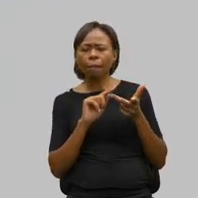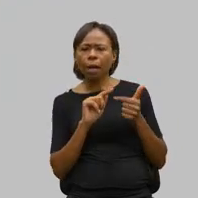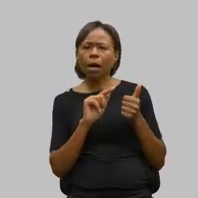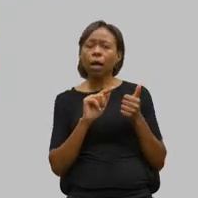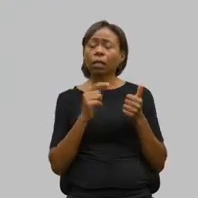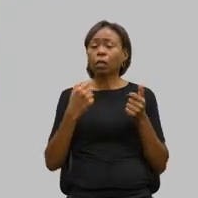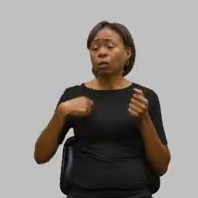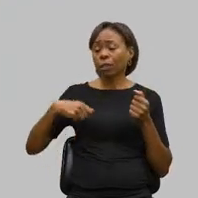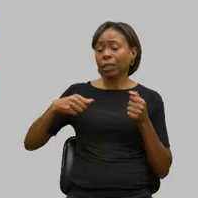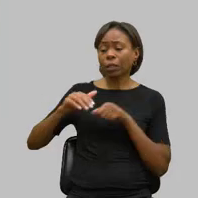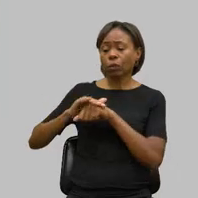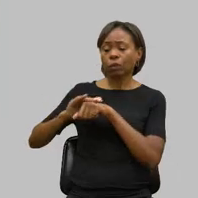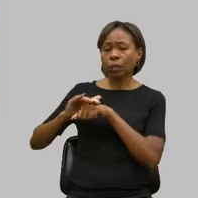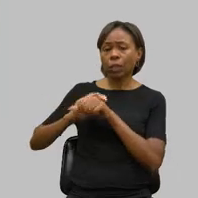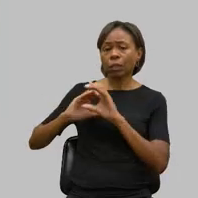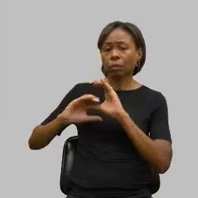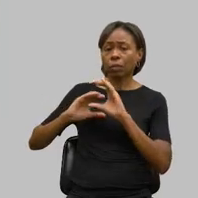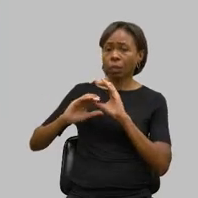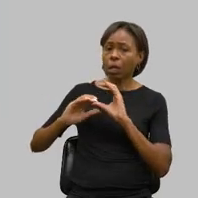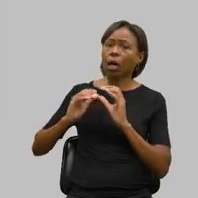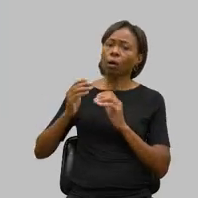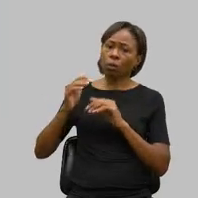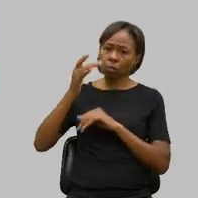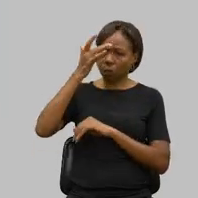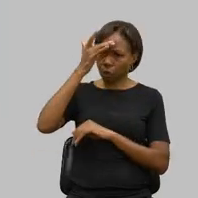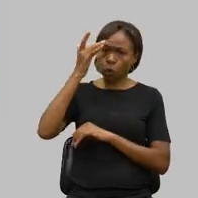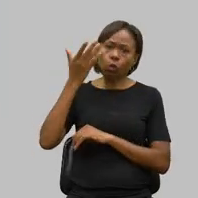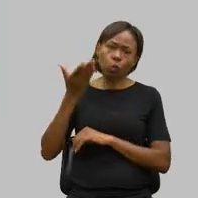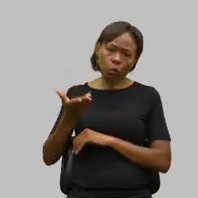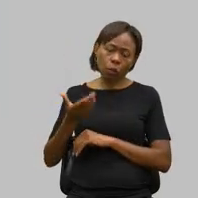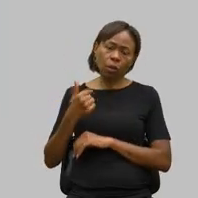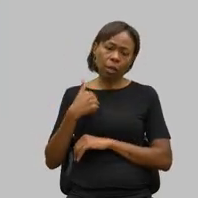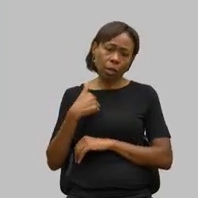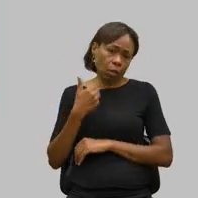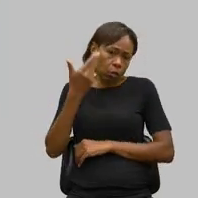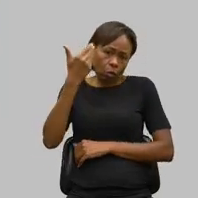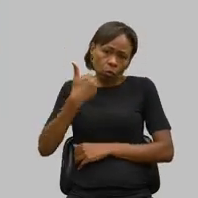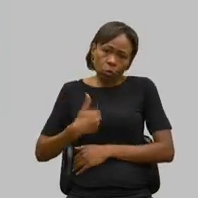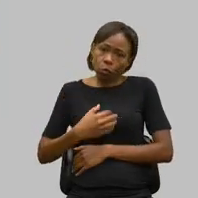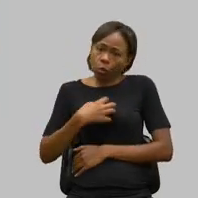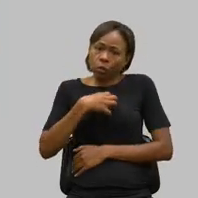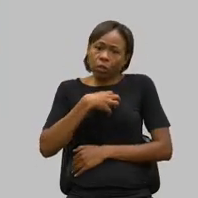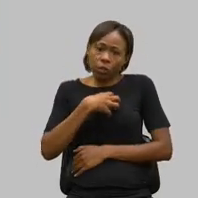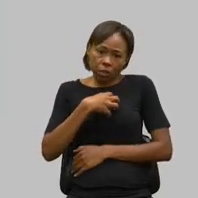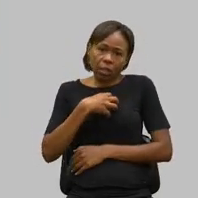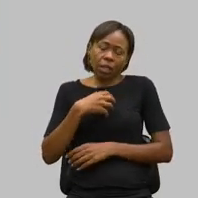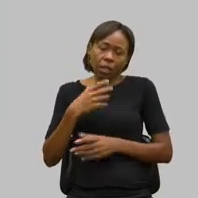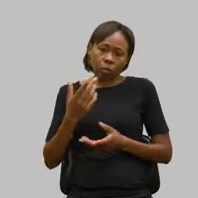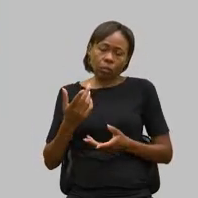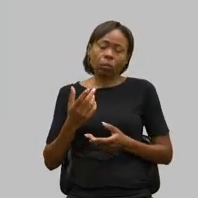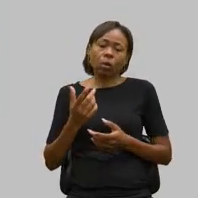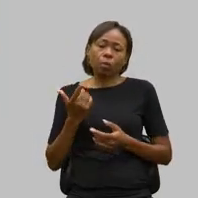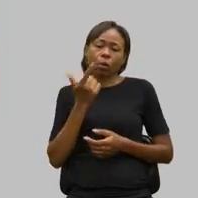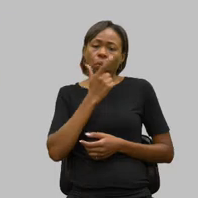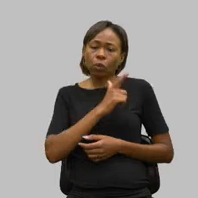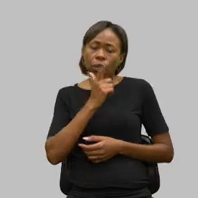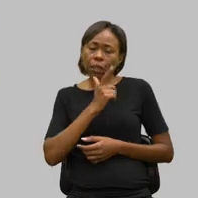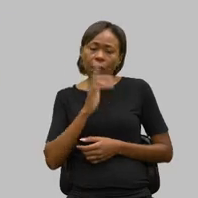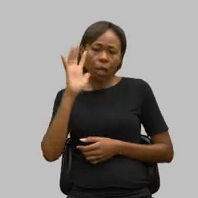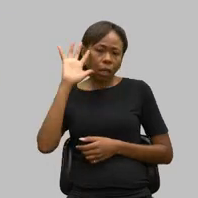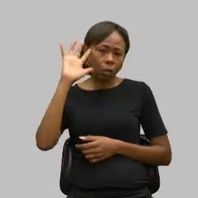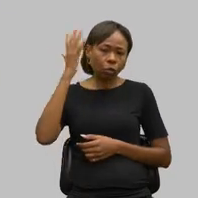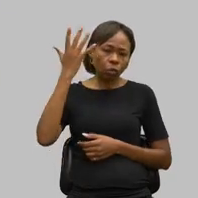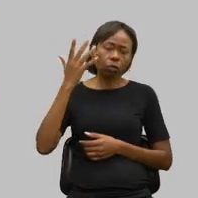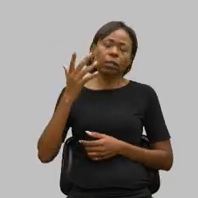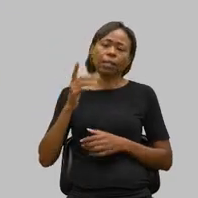dialogar de forma direta e clara. Eu sou muito assim, especialmente com você. gente consegue ser muito pragmático nessa ação, então é sempre